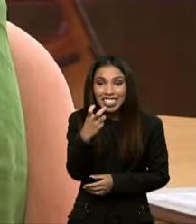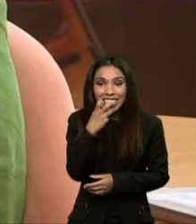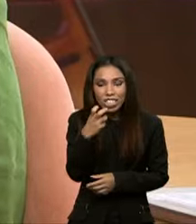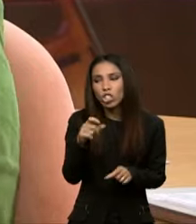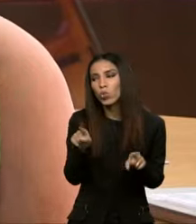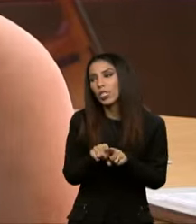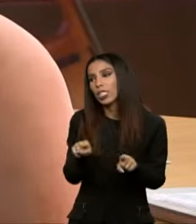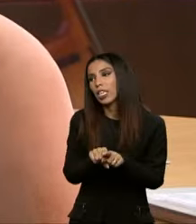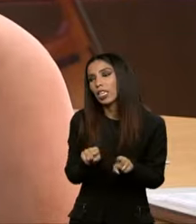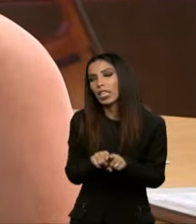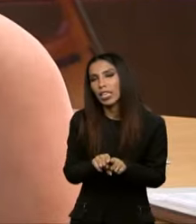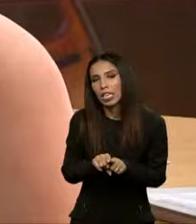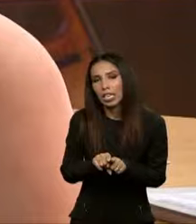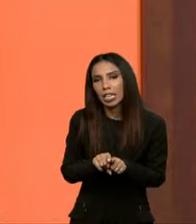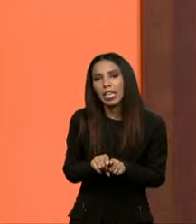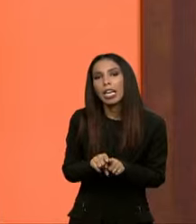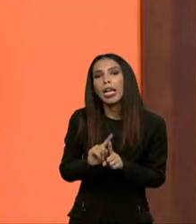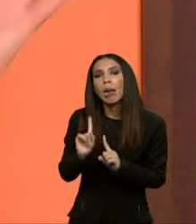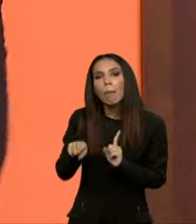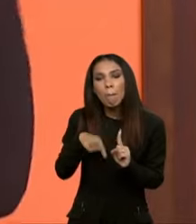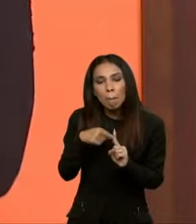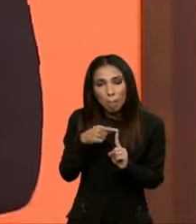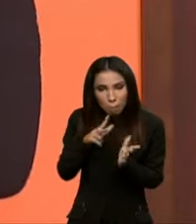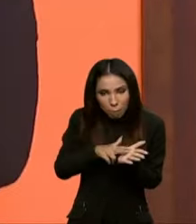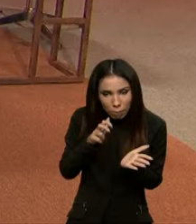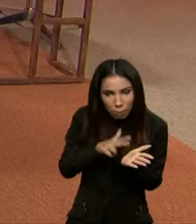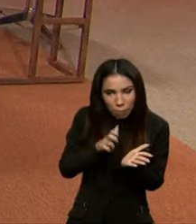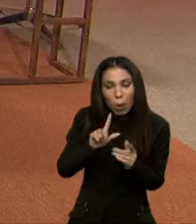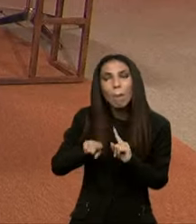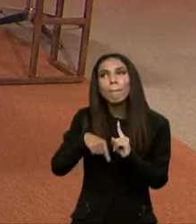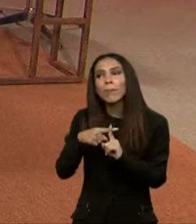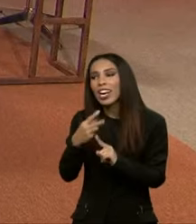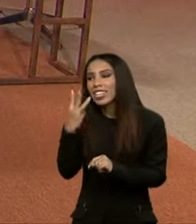É, agora eu dou mais 3 gritinhos. Eu vou te falar, eu aprendi uma...